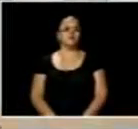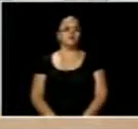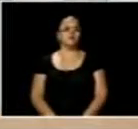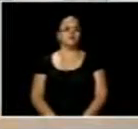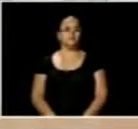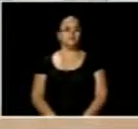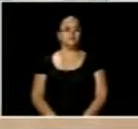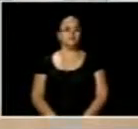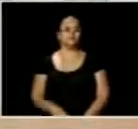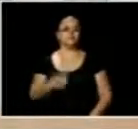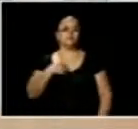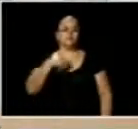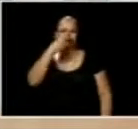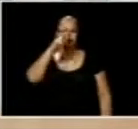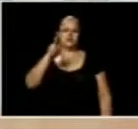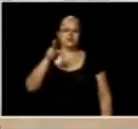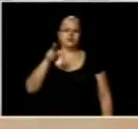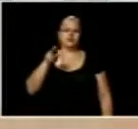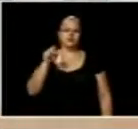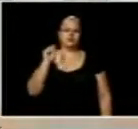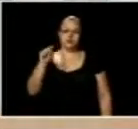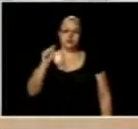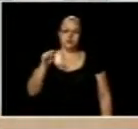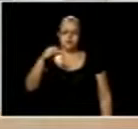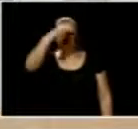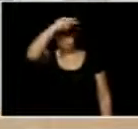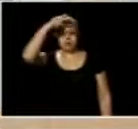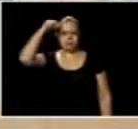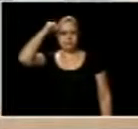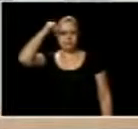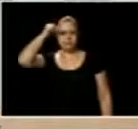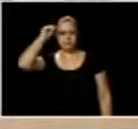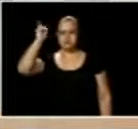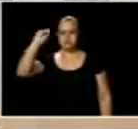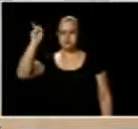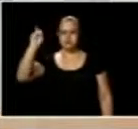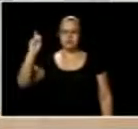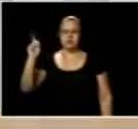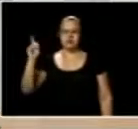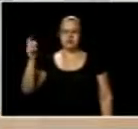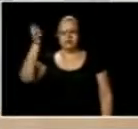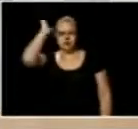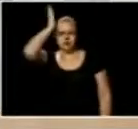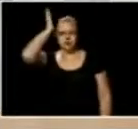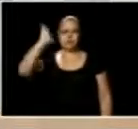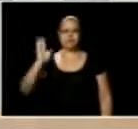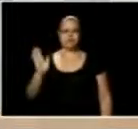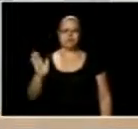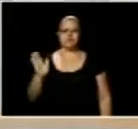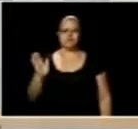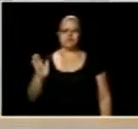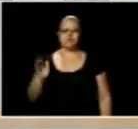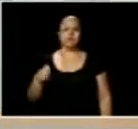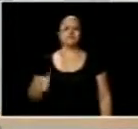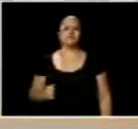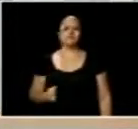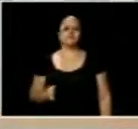não. O senhor passa longe dessa cidade, porque falta de carinho, falta cuidado com as tradições. Quando nós falamos da